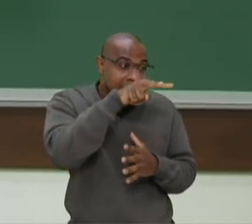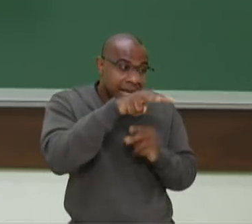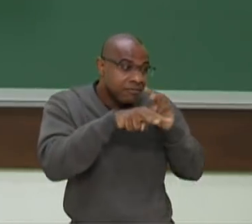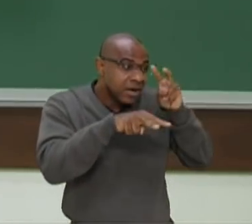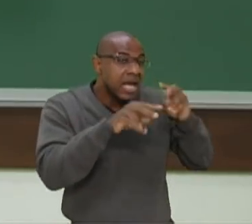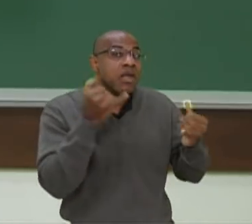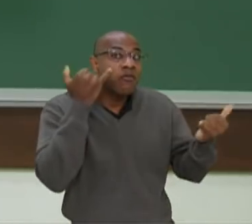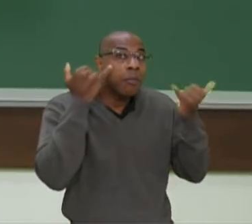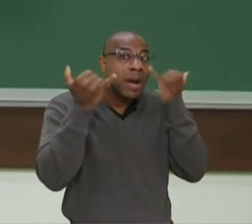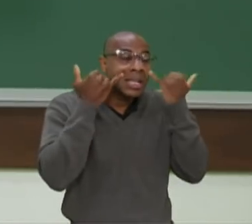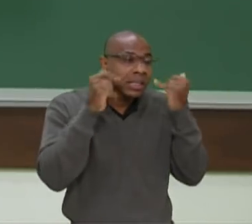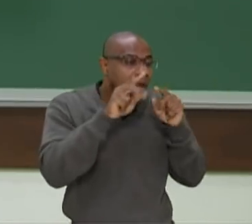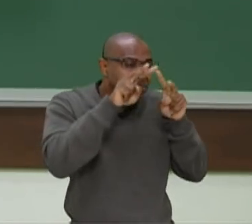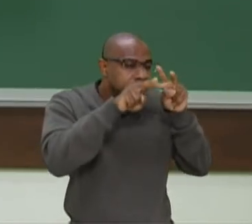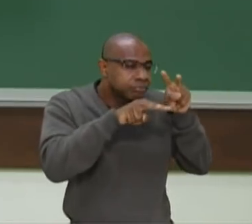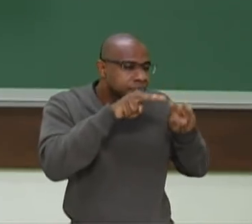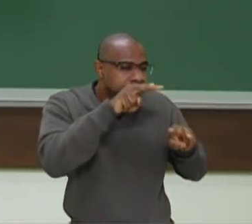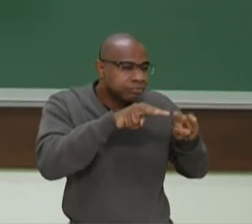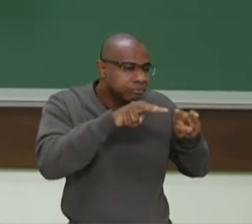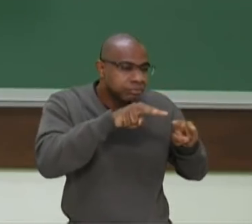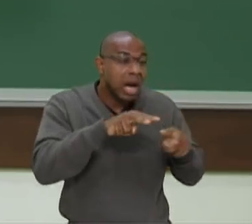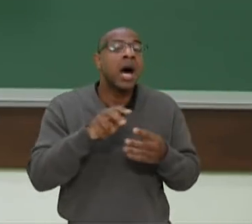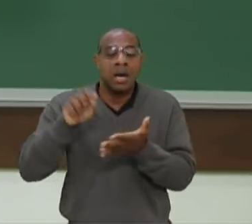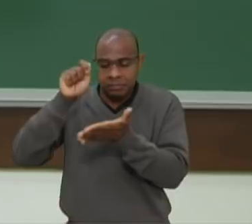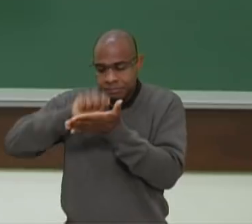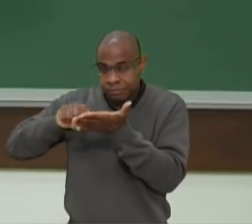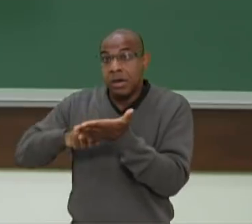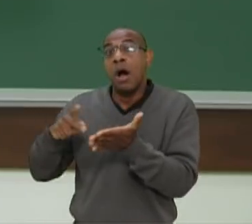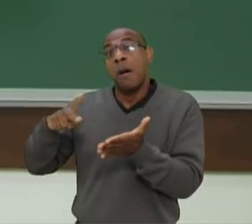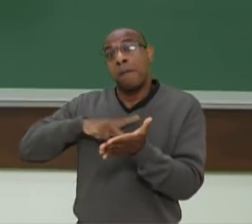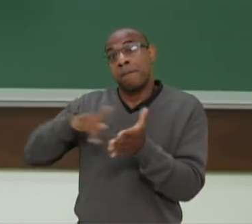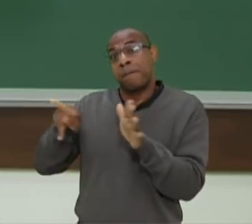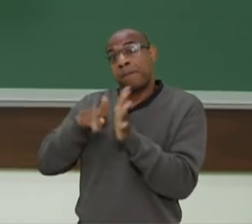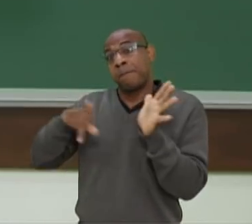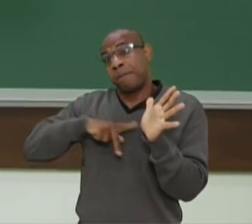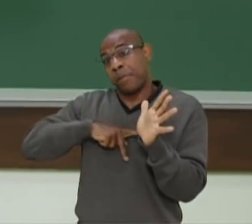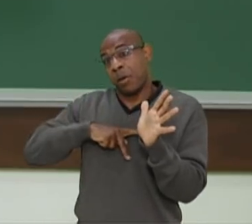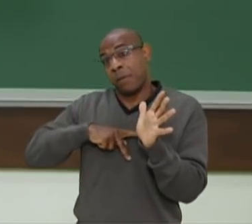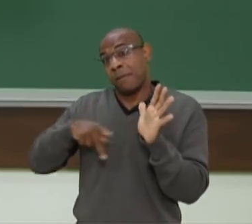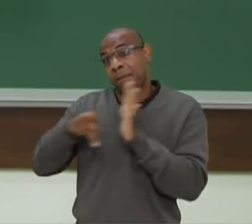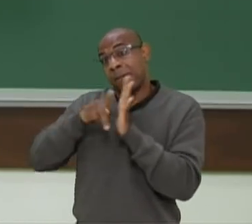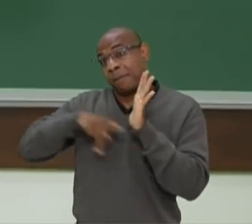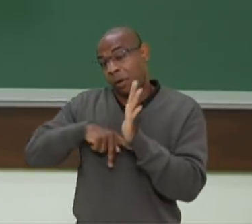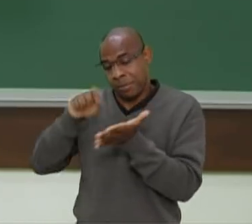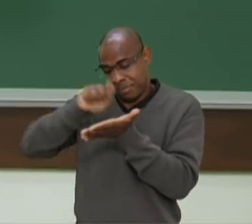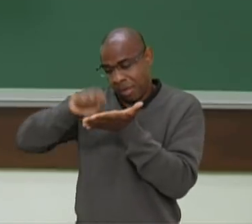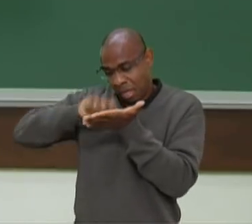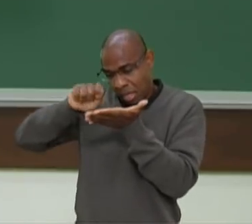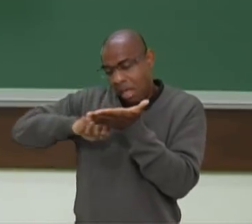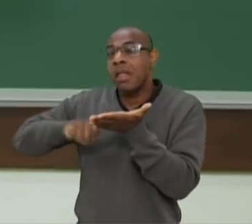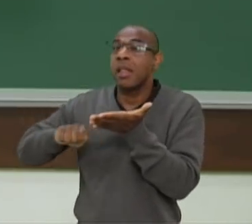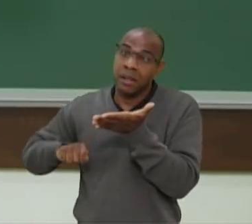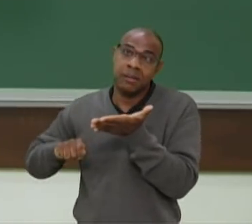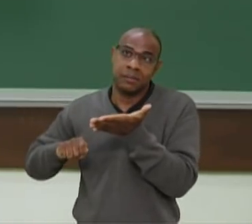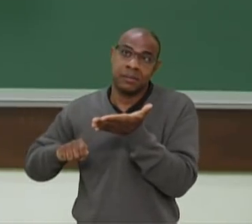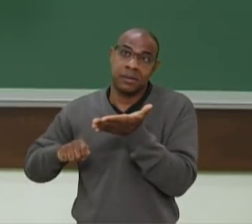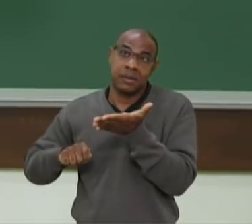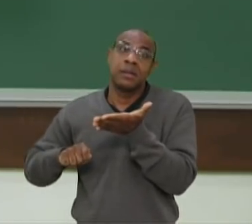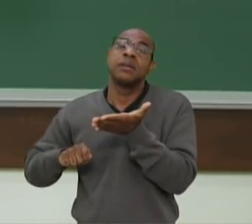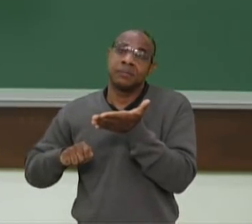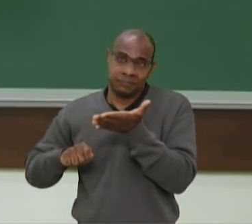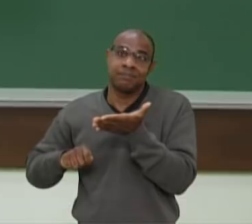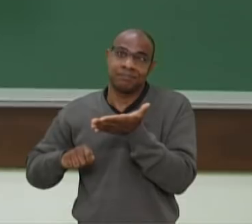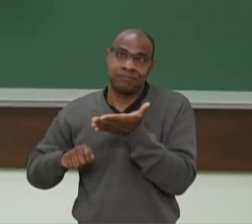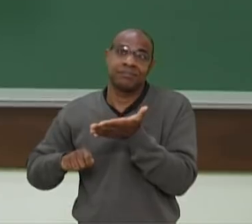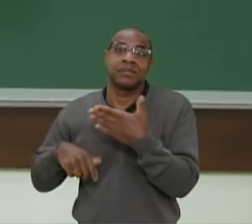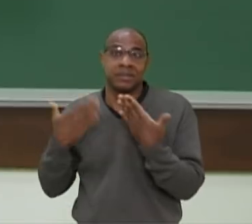dessas informações e elaborar o nosso trabalho a partir daquilo lá, fazendo até uma citação. Não é isso